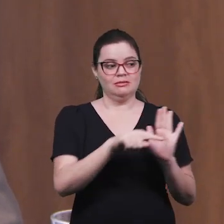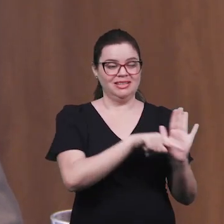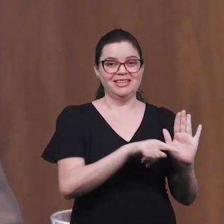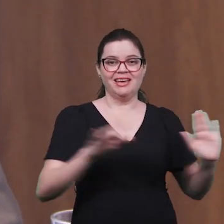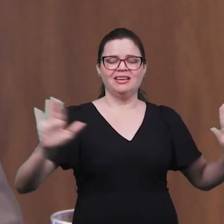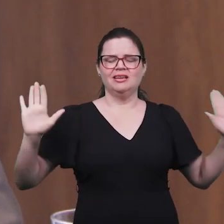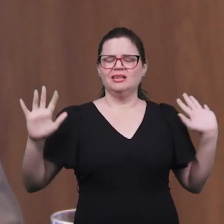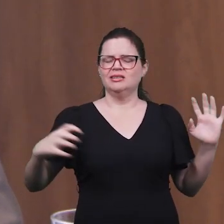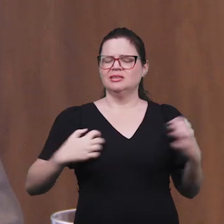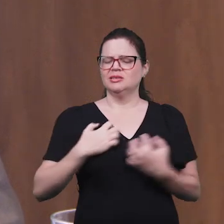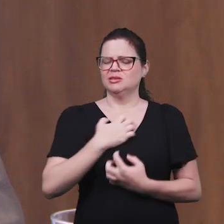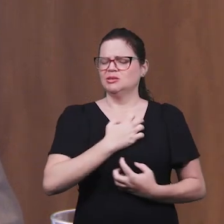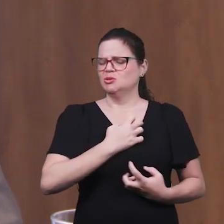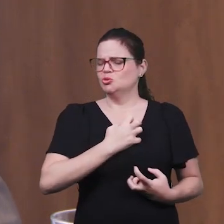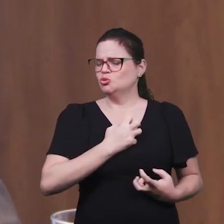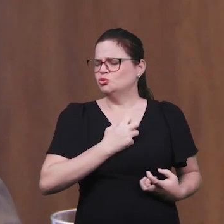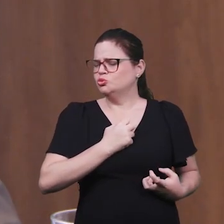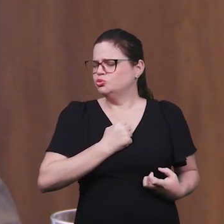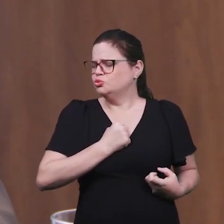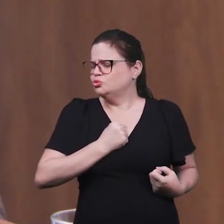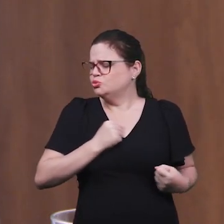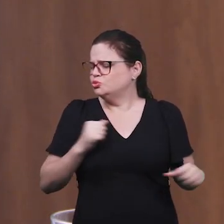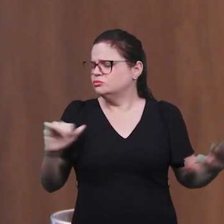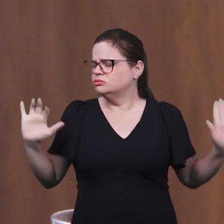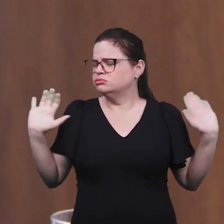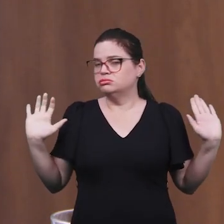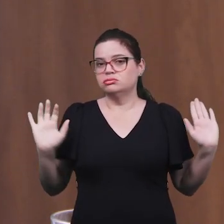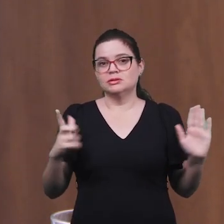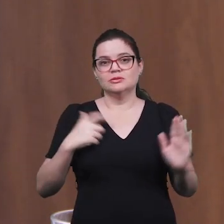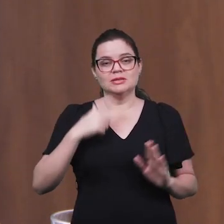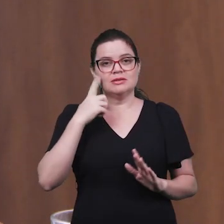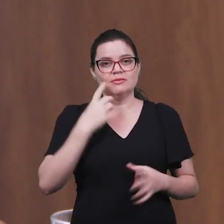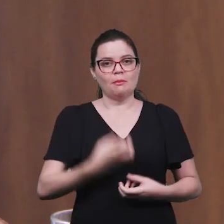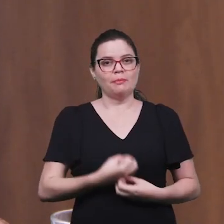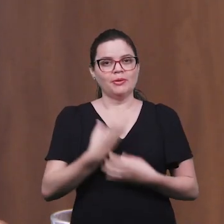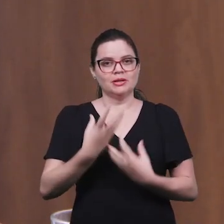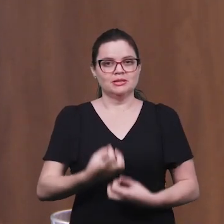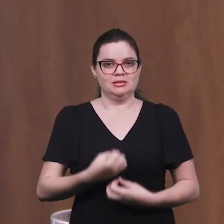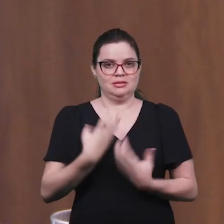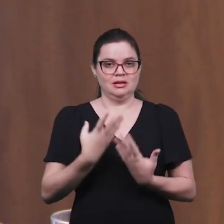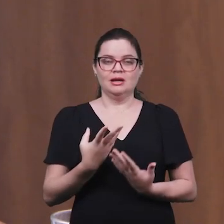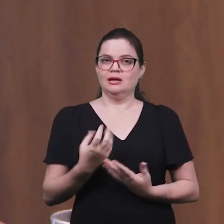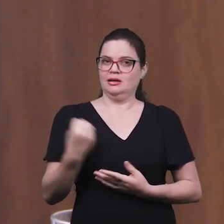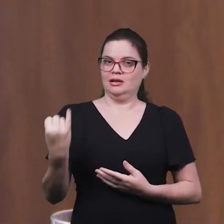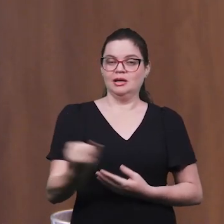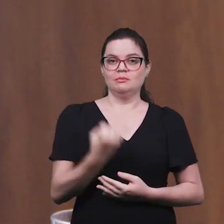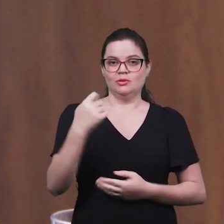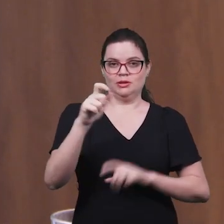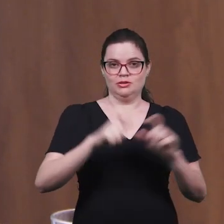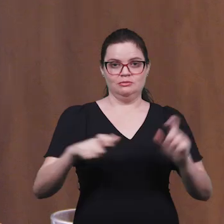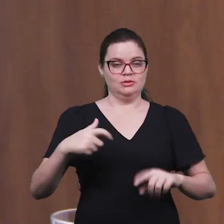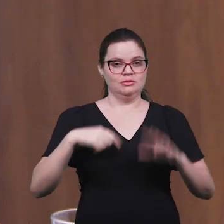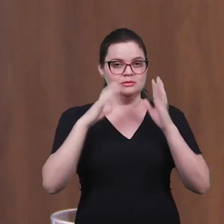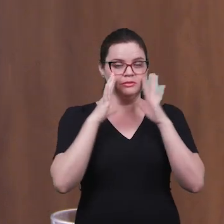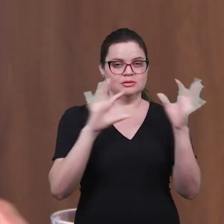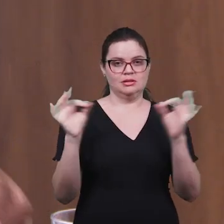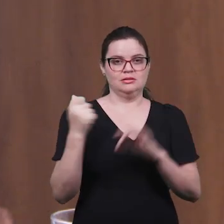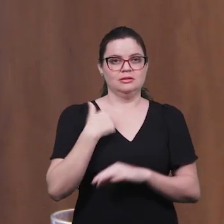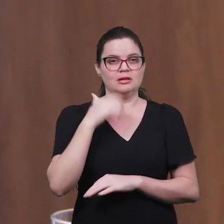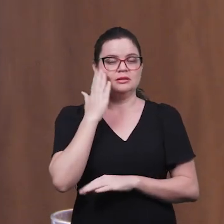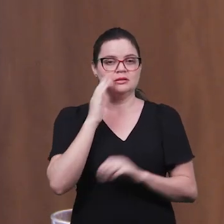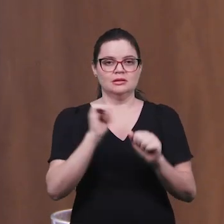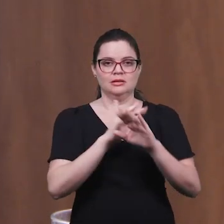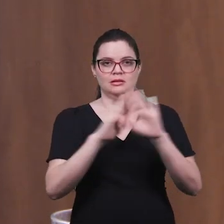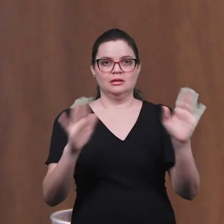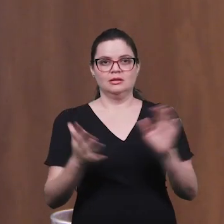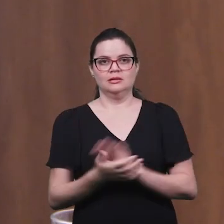grande agonia. Então, quando se fala em poesia, é muito importante quem nos ouve entender quando